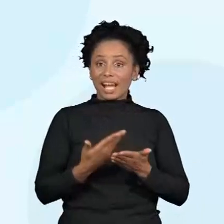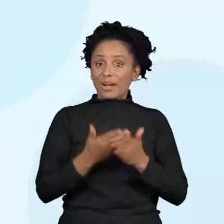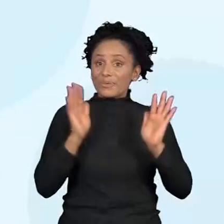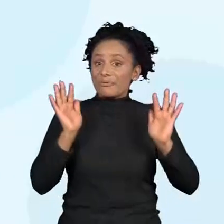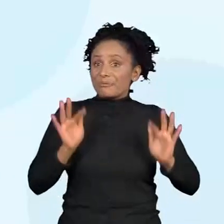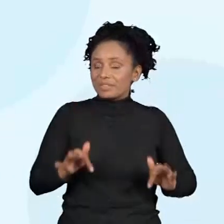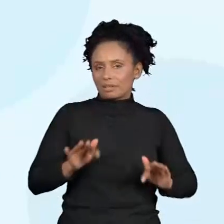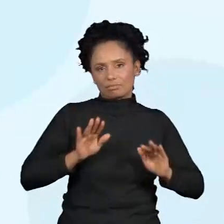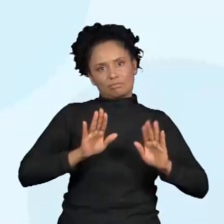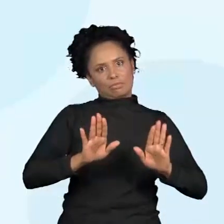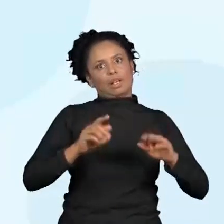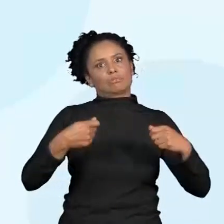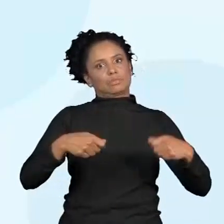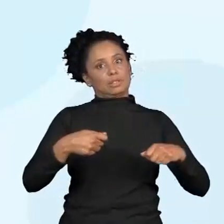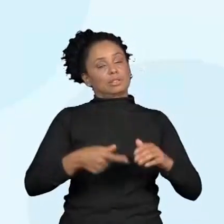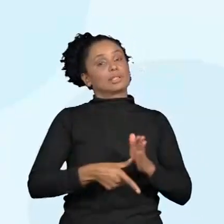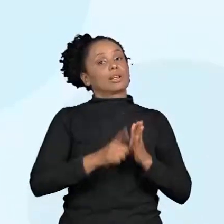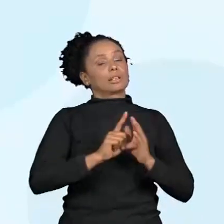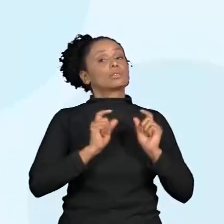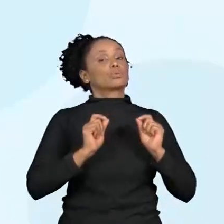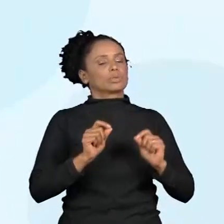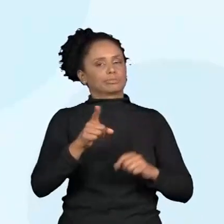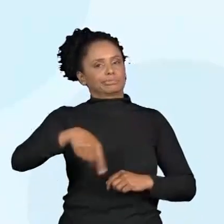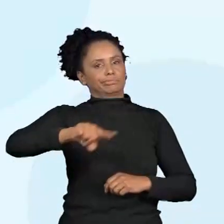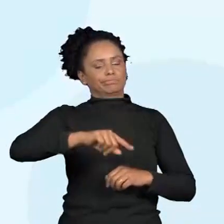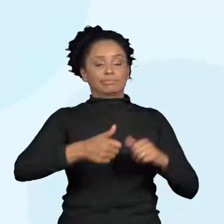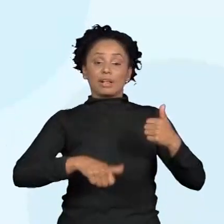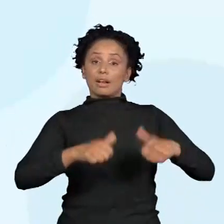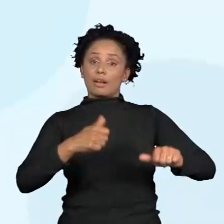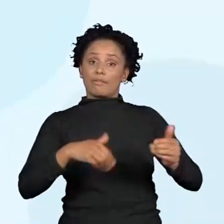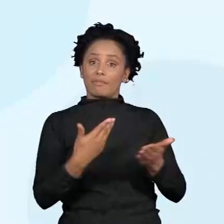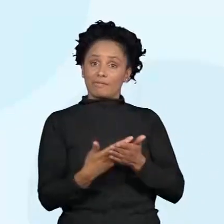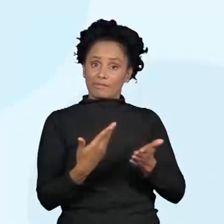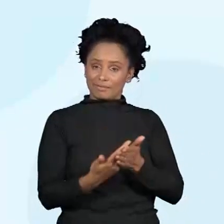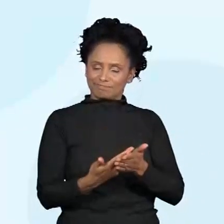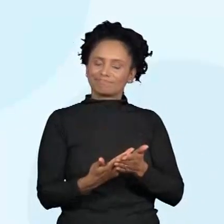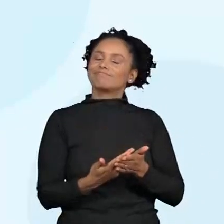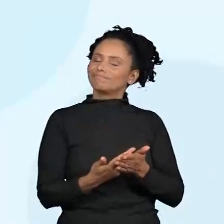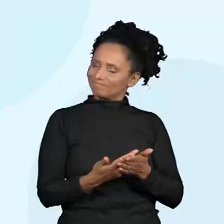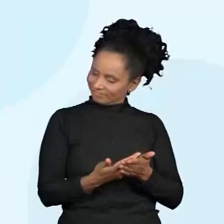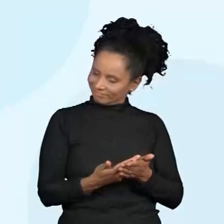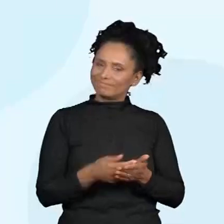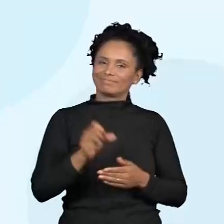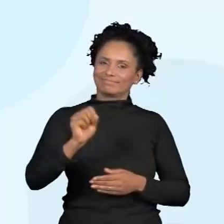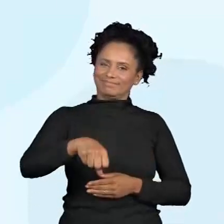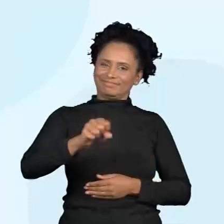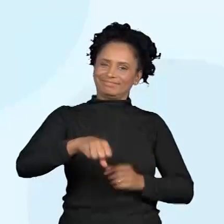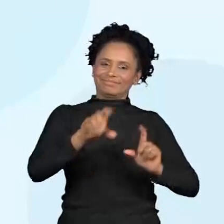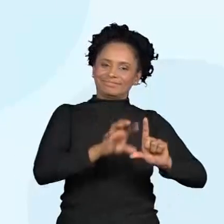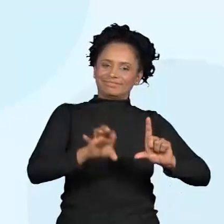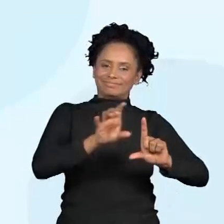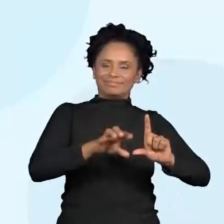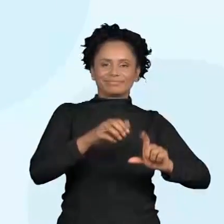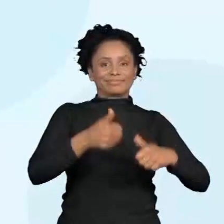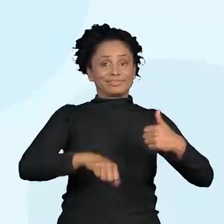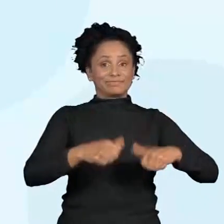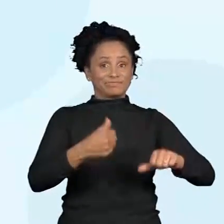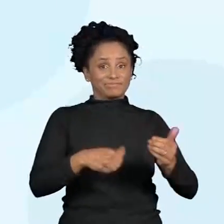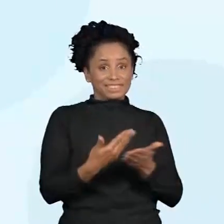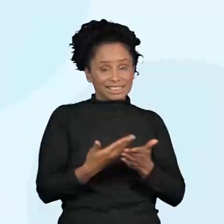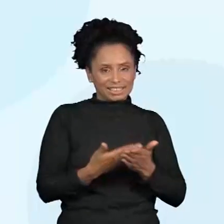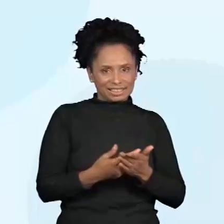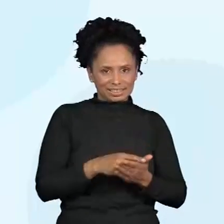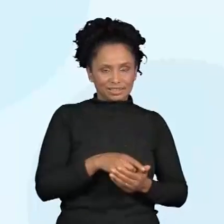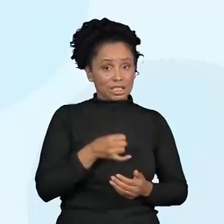não posso deixar de dar para vocês aqui a nossa avaliação. Se você gostou